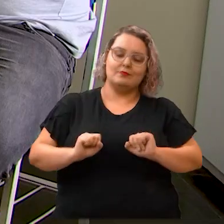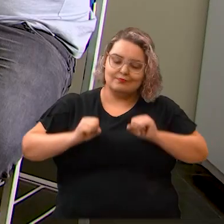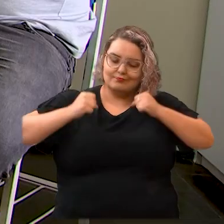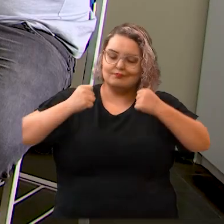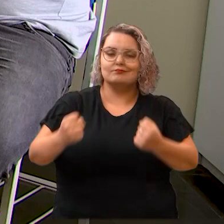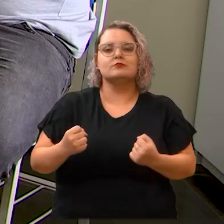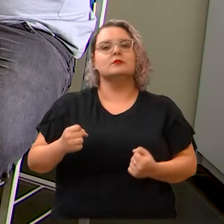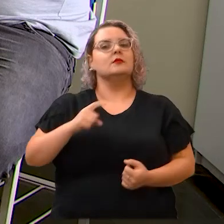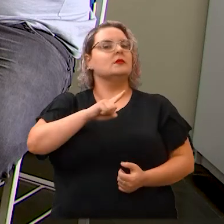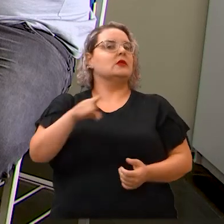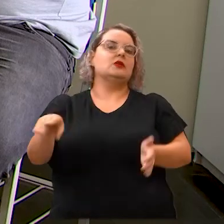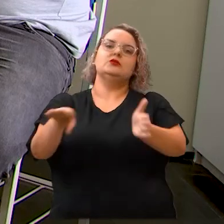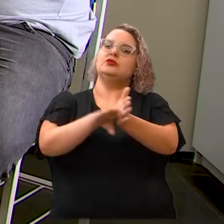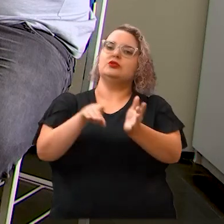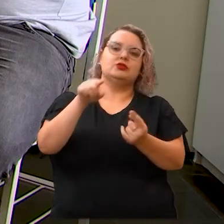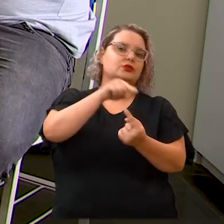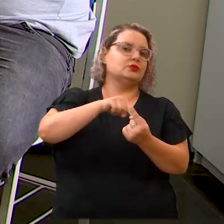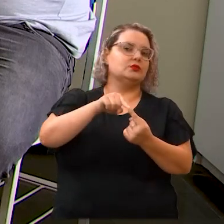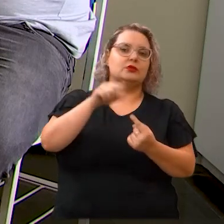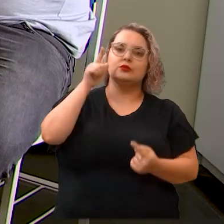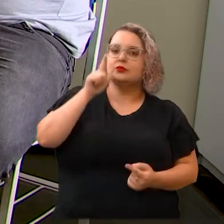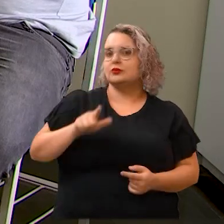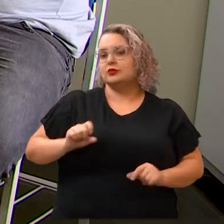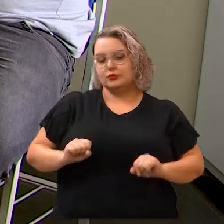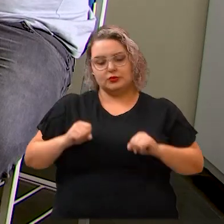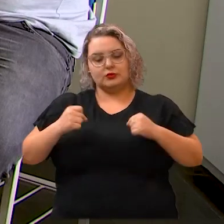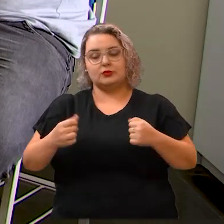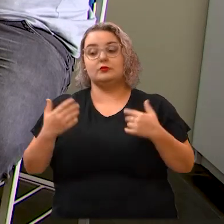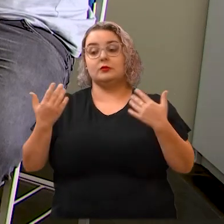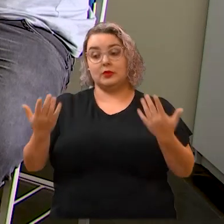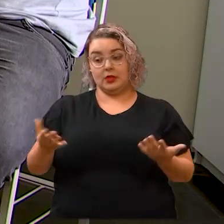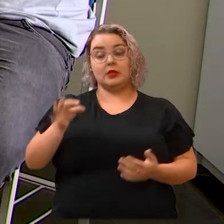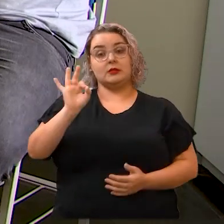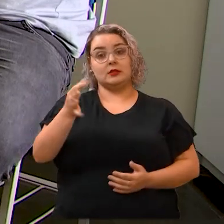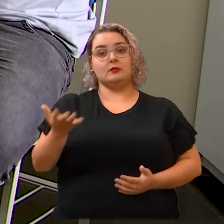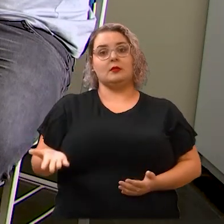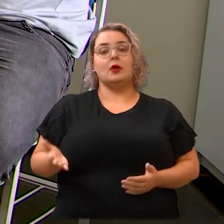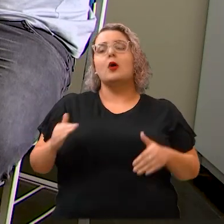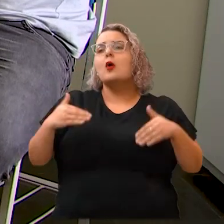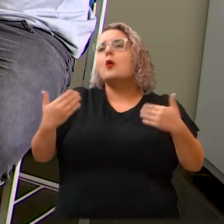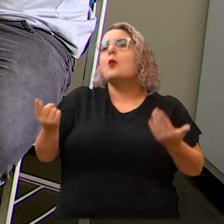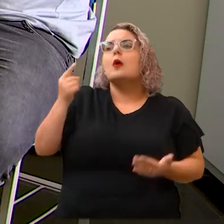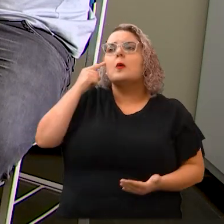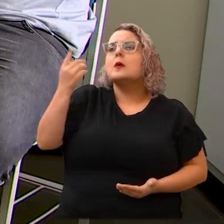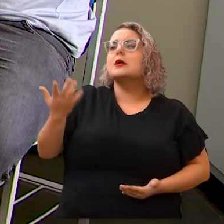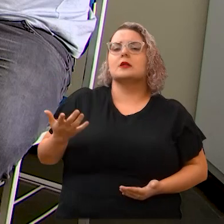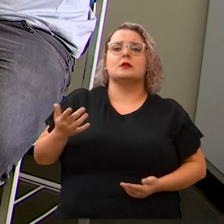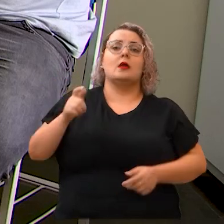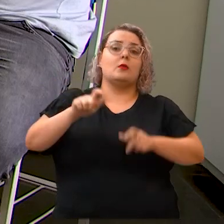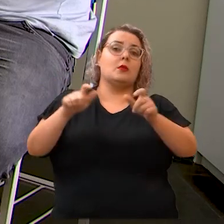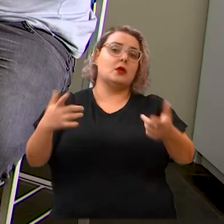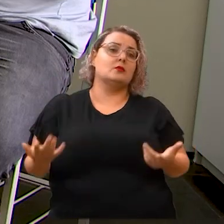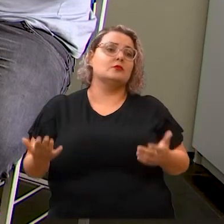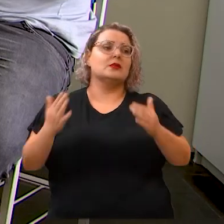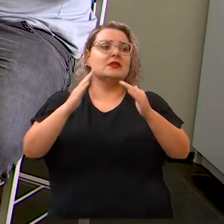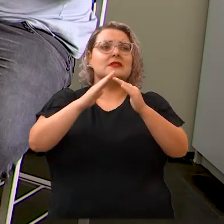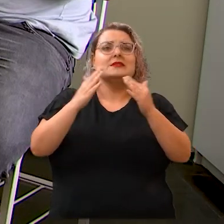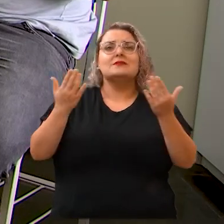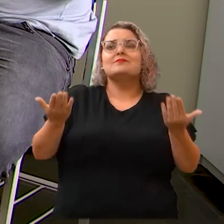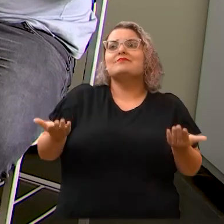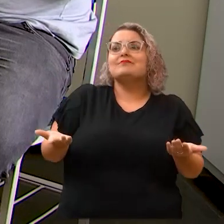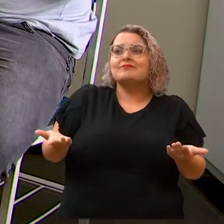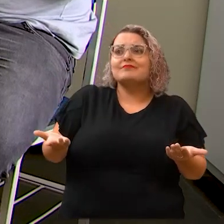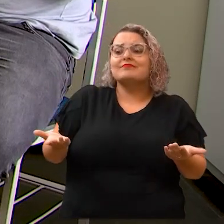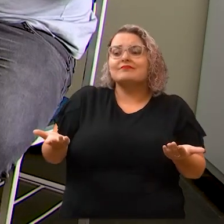esse esforço não chega lá sem fazer o esforço é exatamente qual é o ideal né a galera certamente em casa puxa